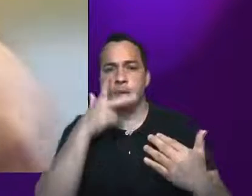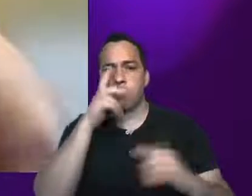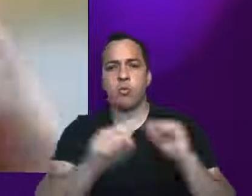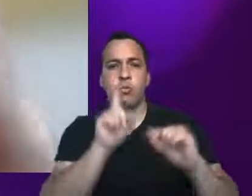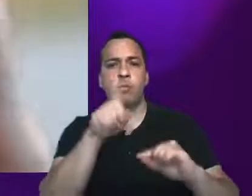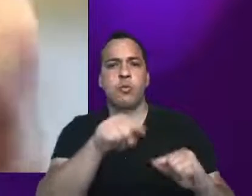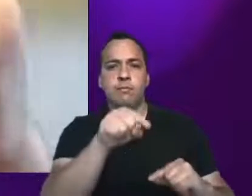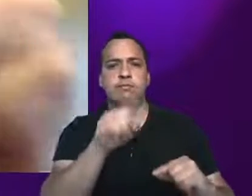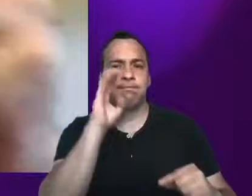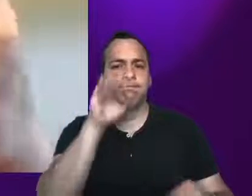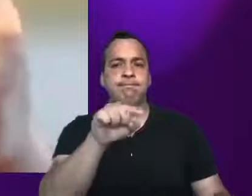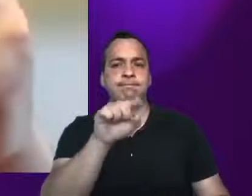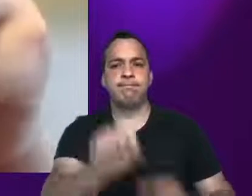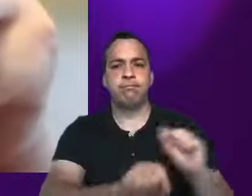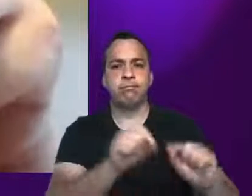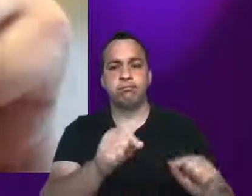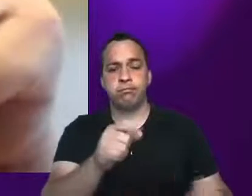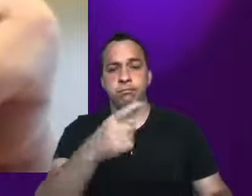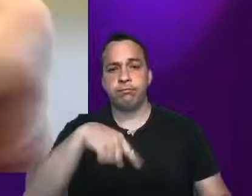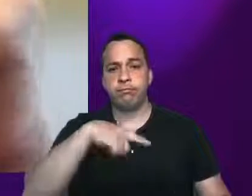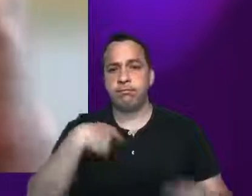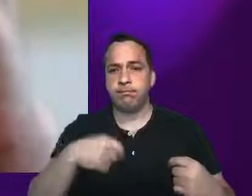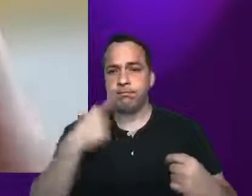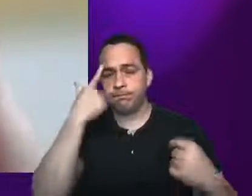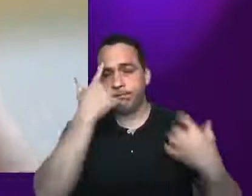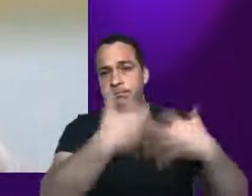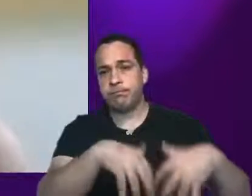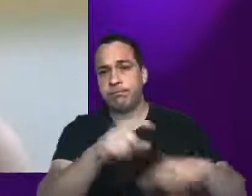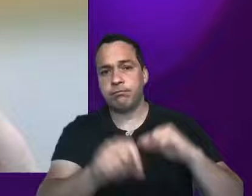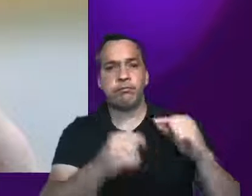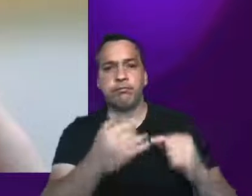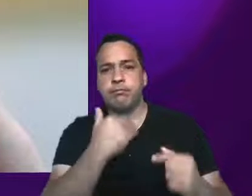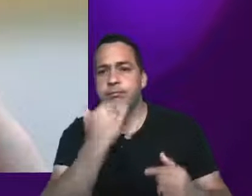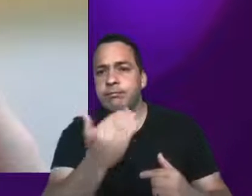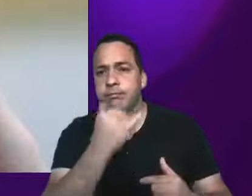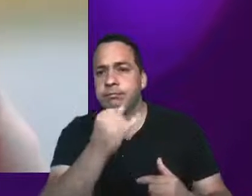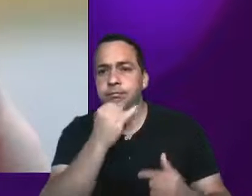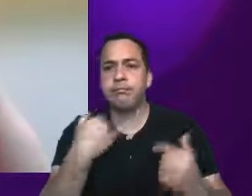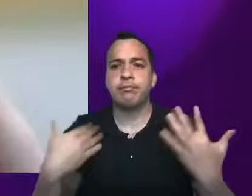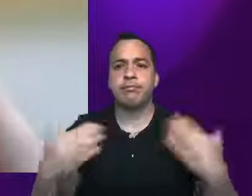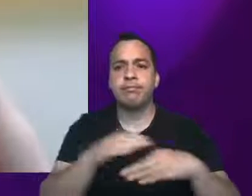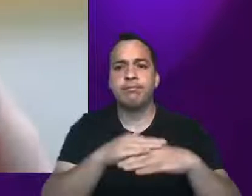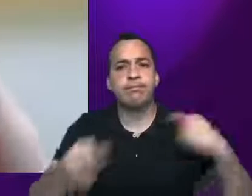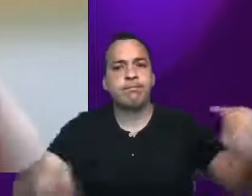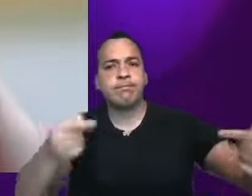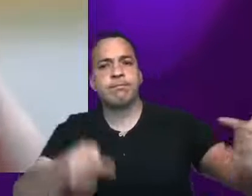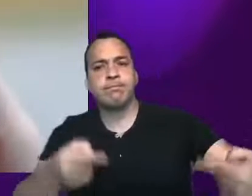grande coisa que a gente precisa pensar. Não adianta a gente discutir a